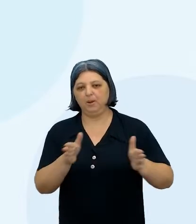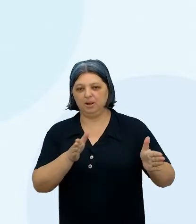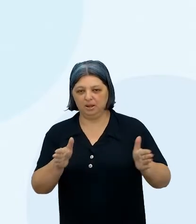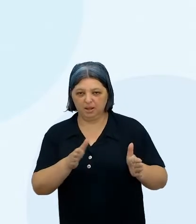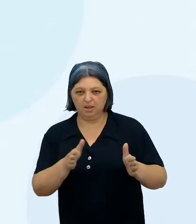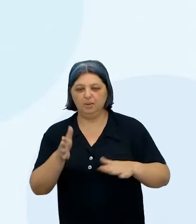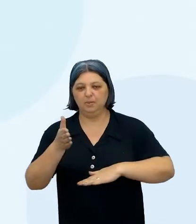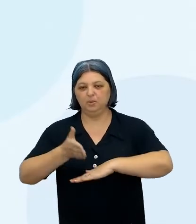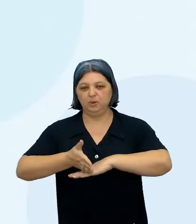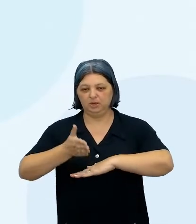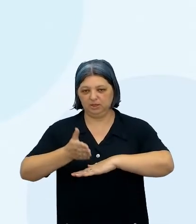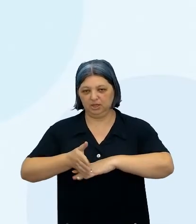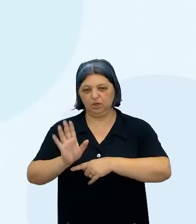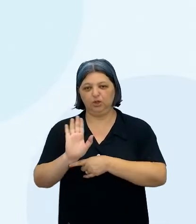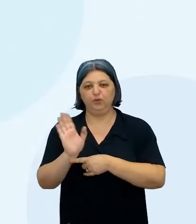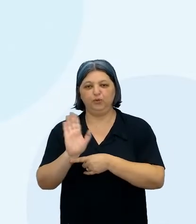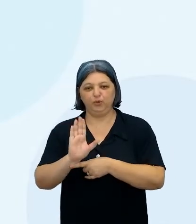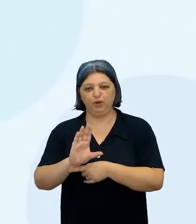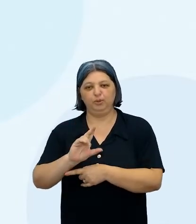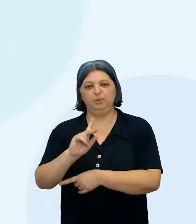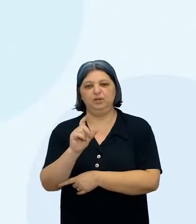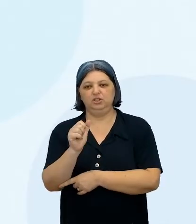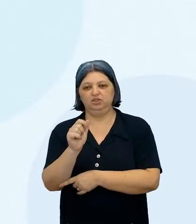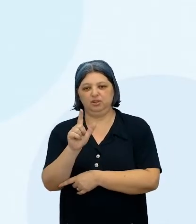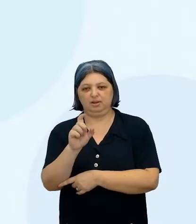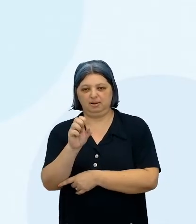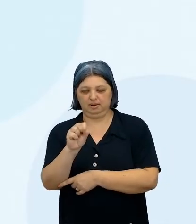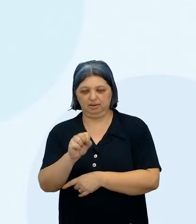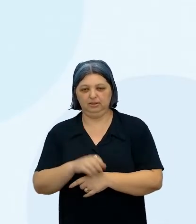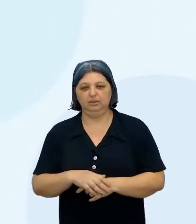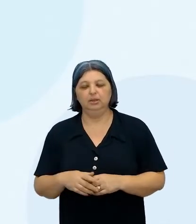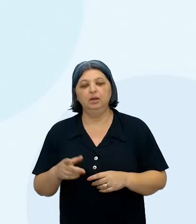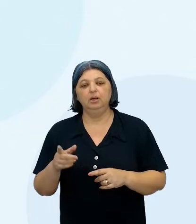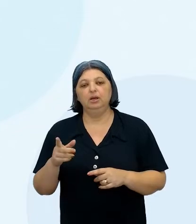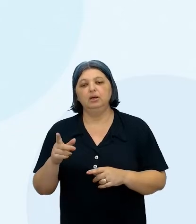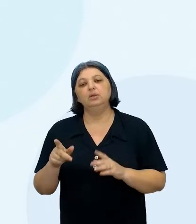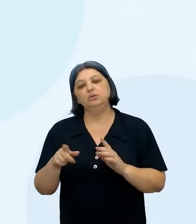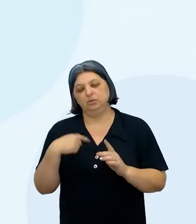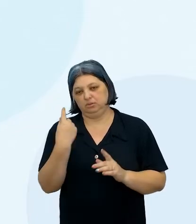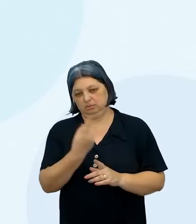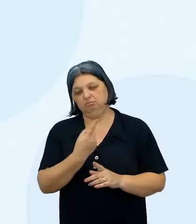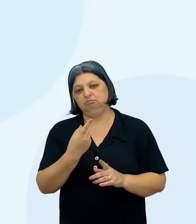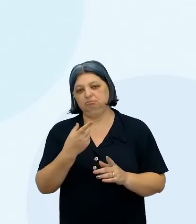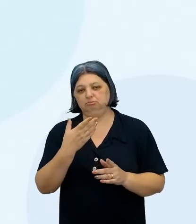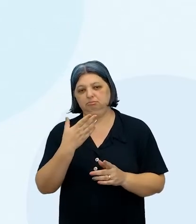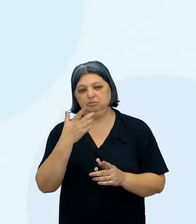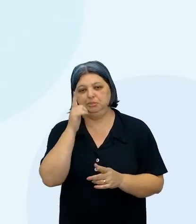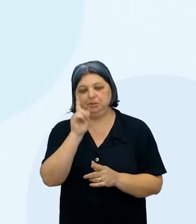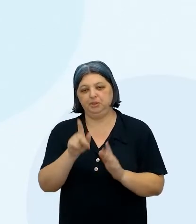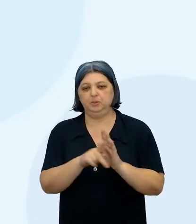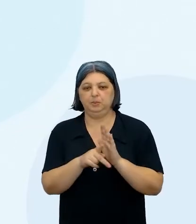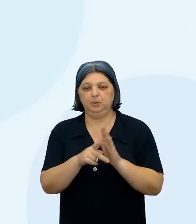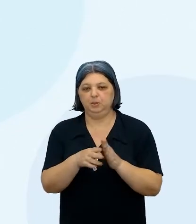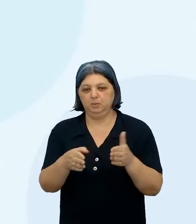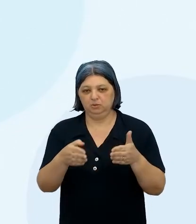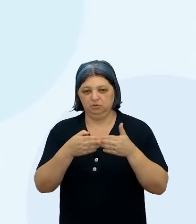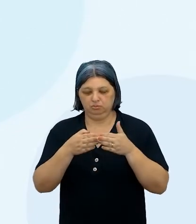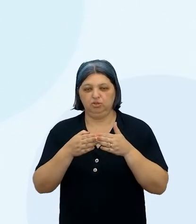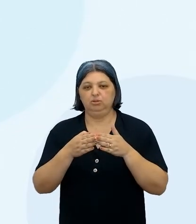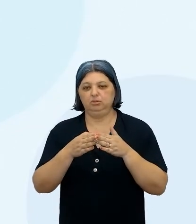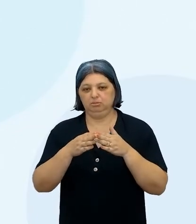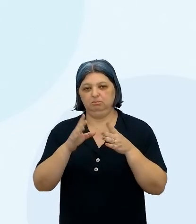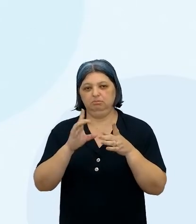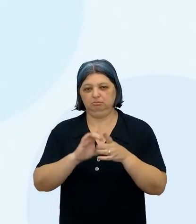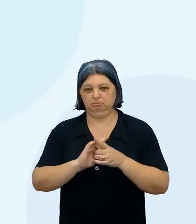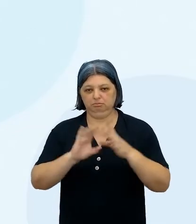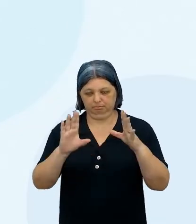Chaplin. Então tá aí o pouco que a gente conseguiu de autorização de imagem do filme do Charlie Chaplin, que tem a ver não com o filme, mas